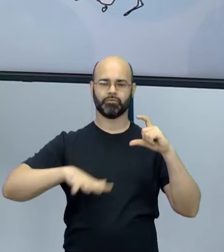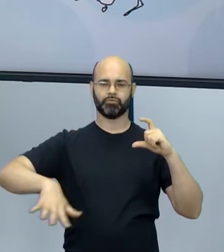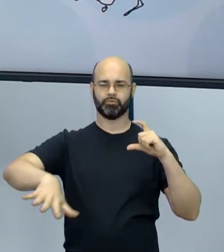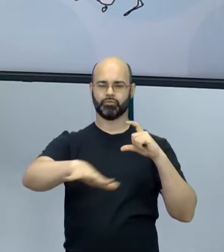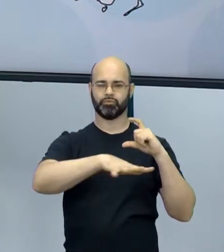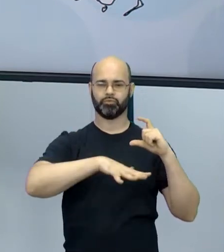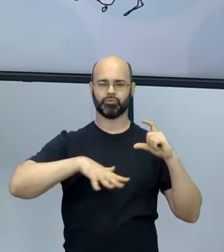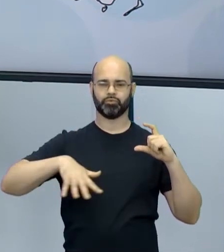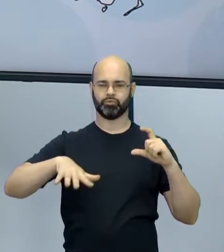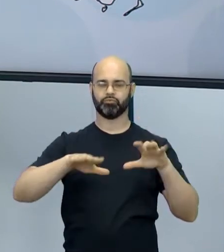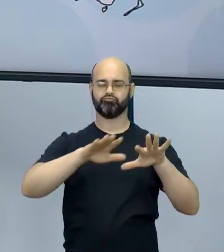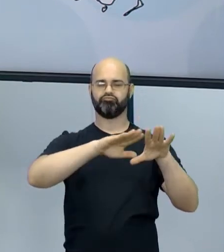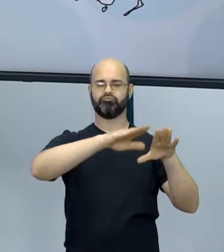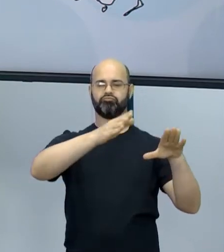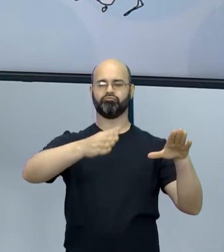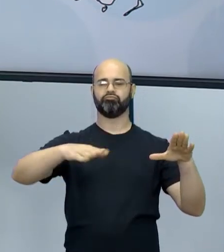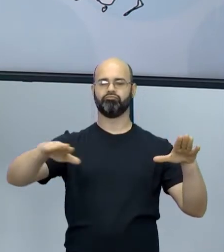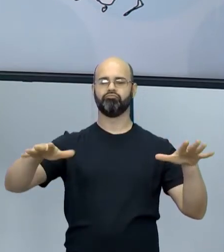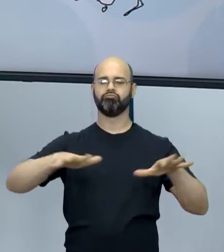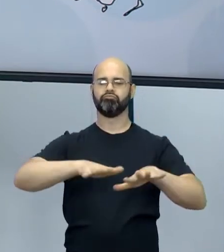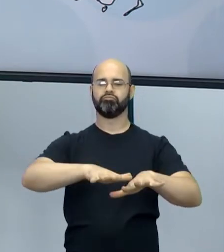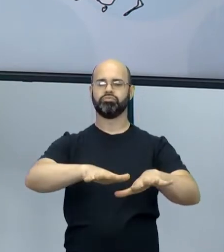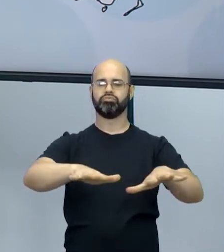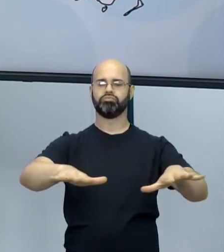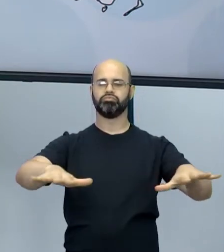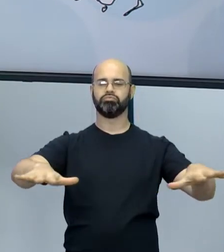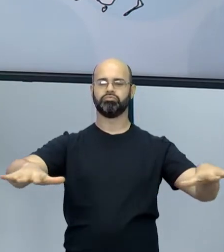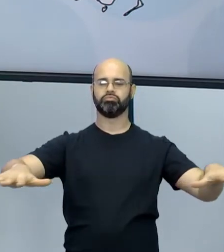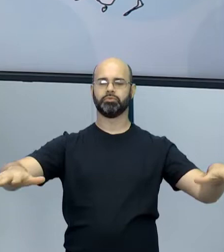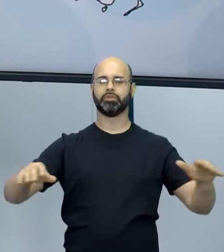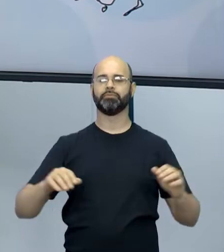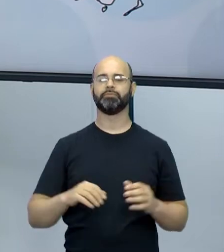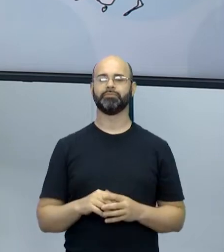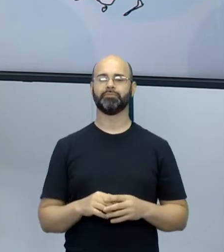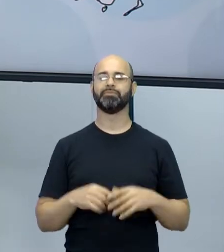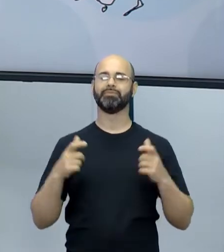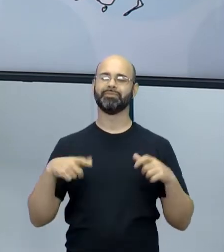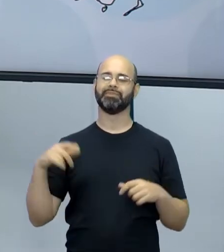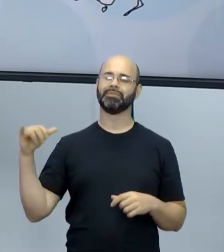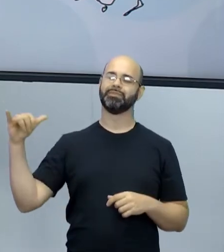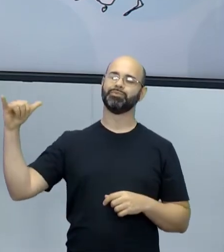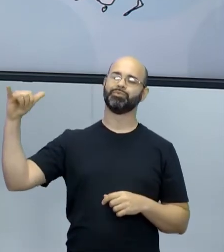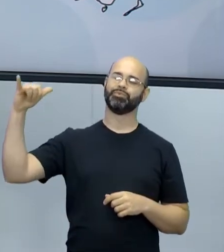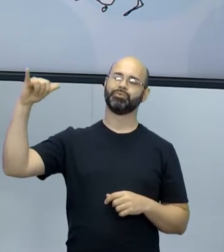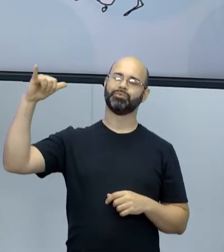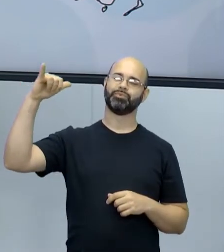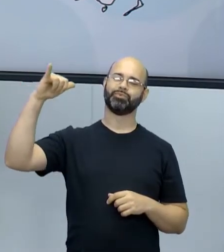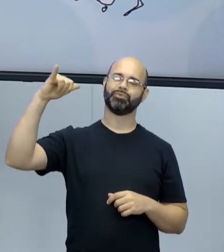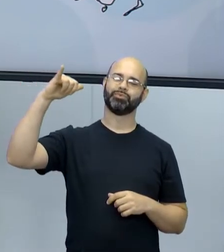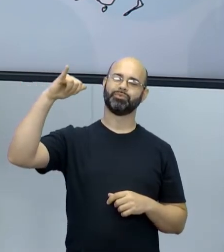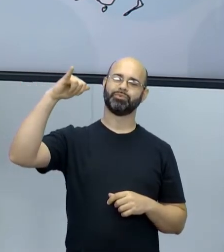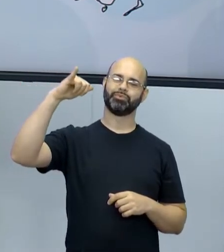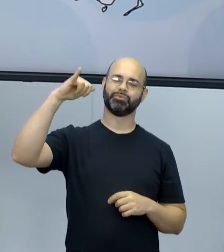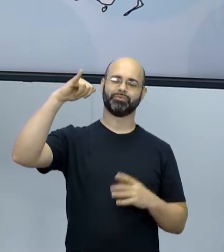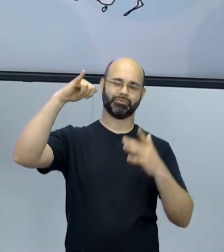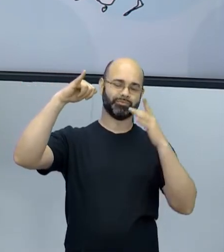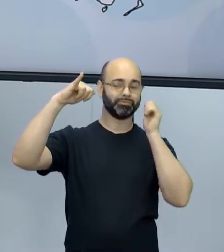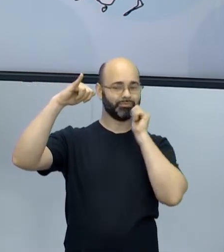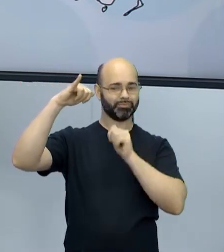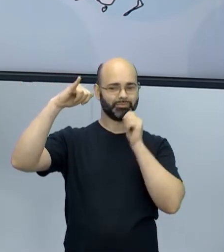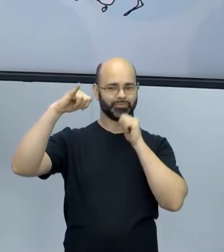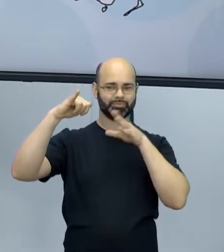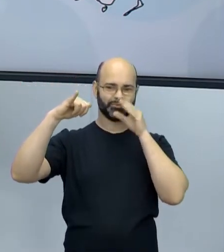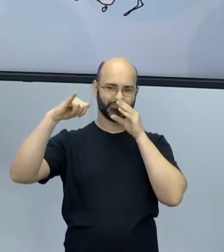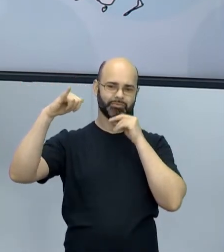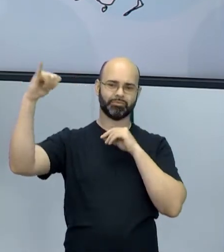coisas, as paisagens amplas, né? A gente vê num filme onde os aviões estão passando e uma personagem, uma empregada doméstica, os